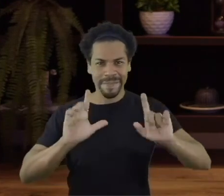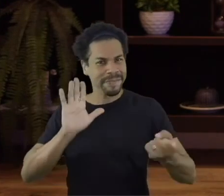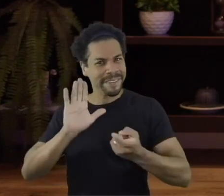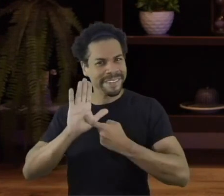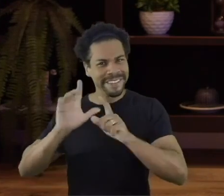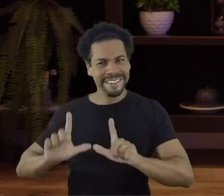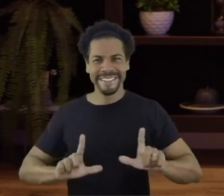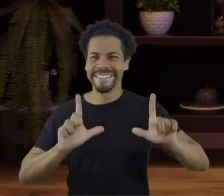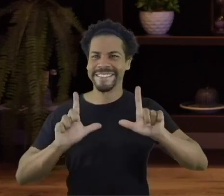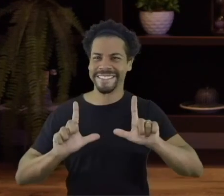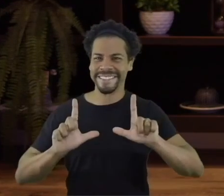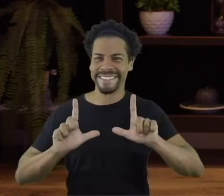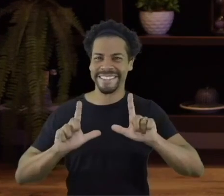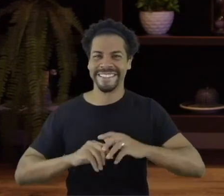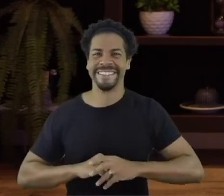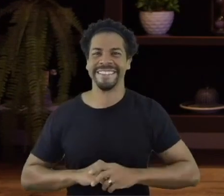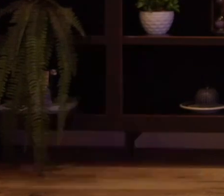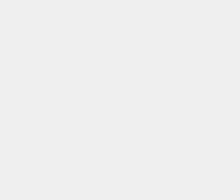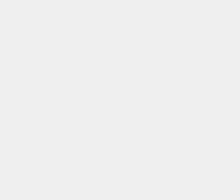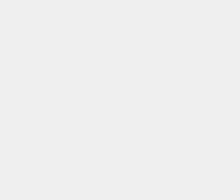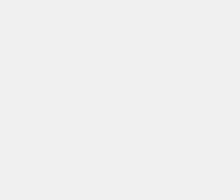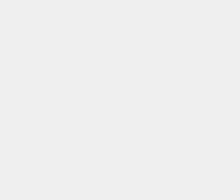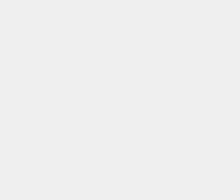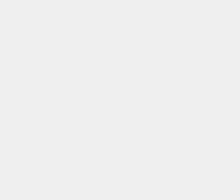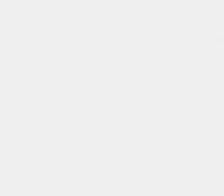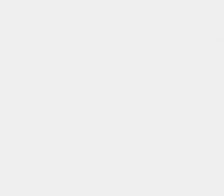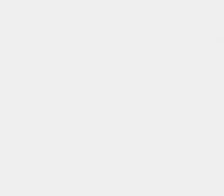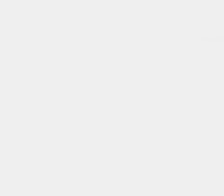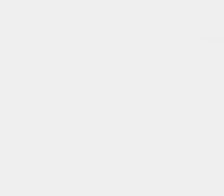informações clique no link aqui da descrição